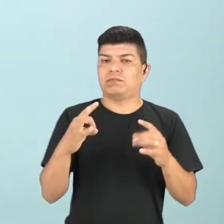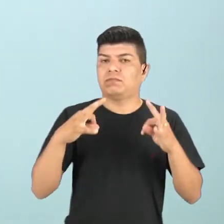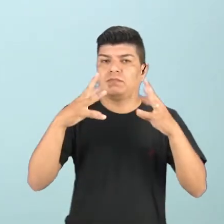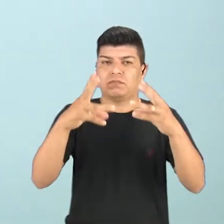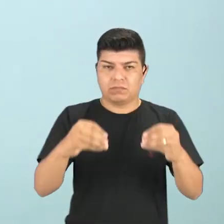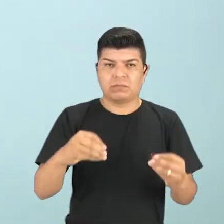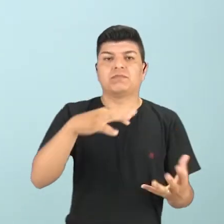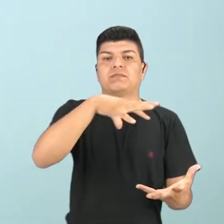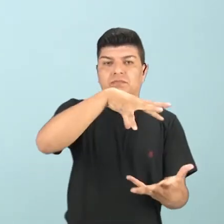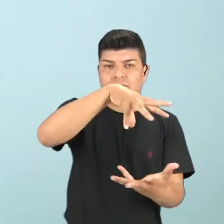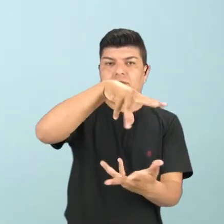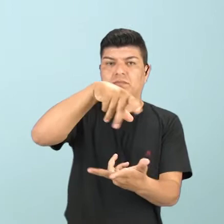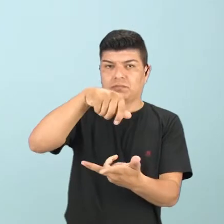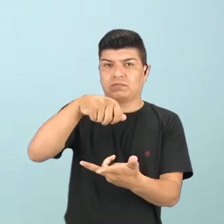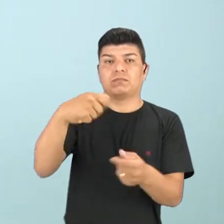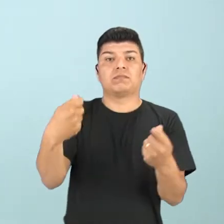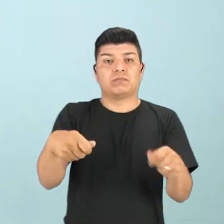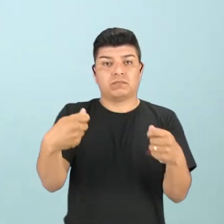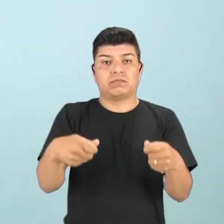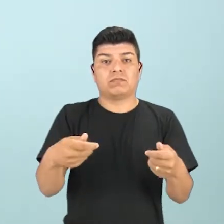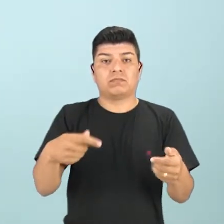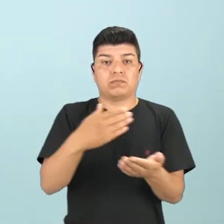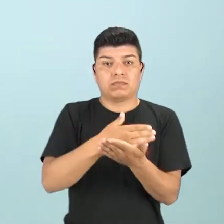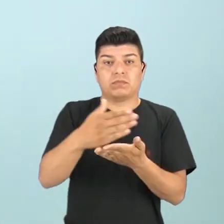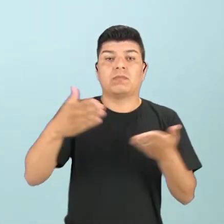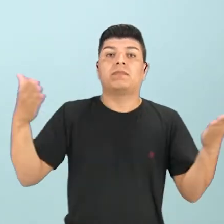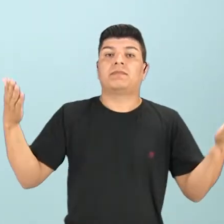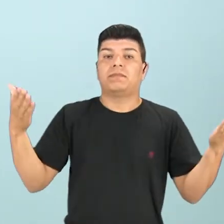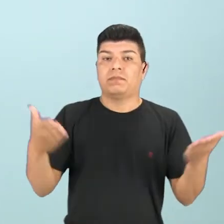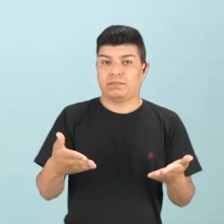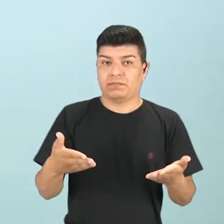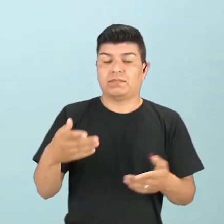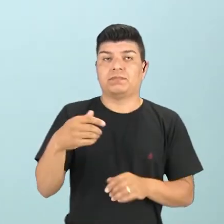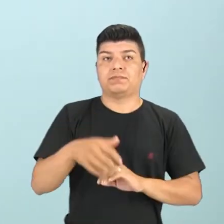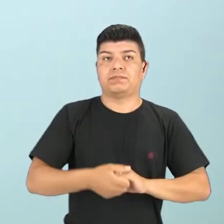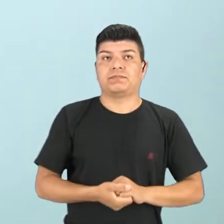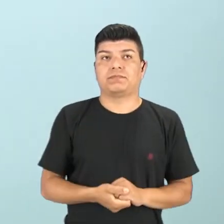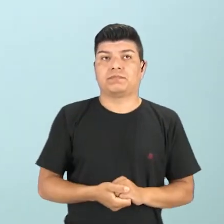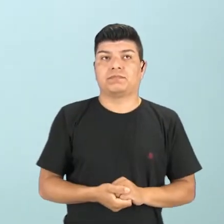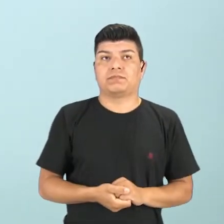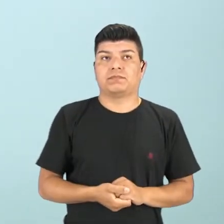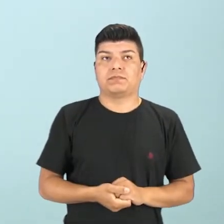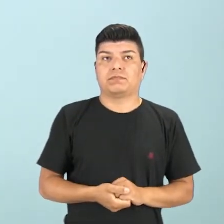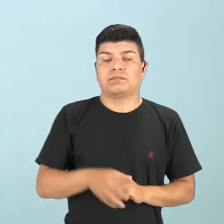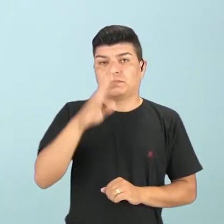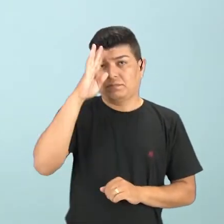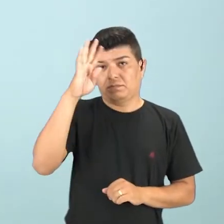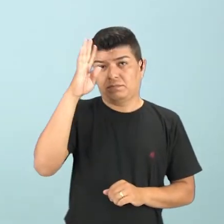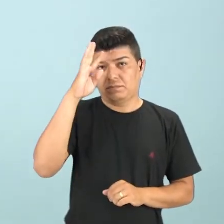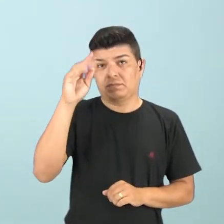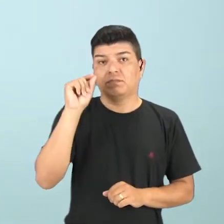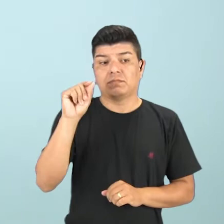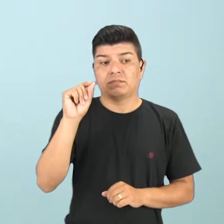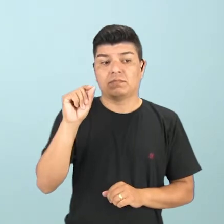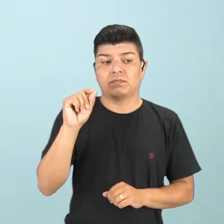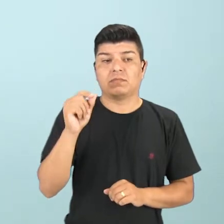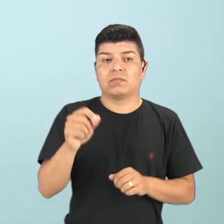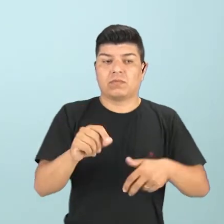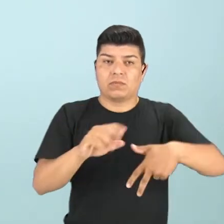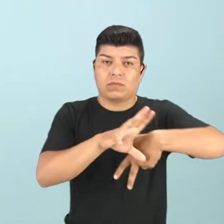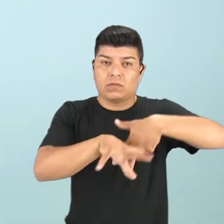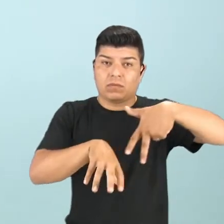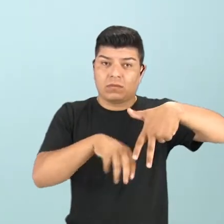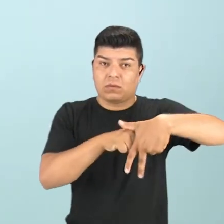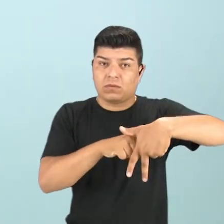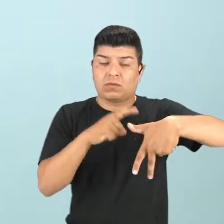mundo. Outrora é preciso trabalhar isso aqui. Então e aí? A reflexão que o autor traz é essa questão da